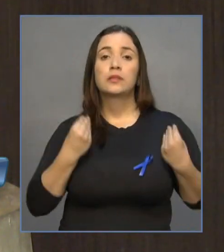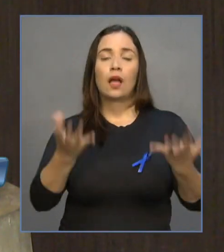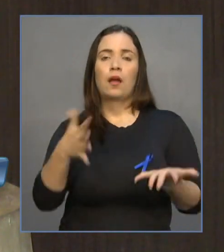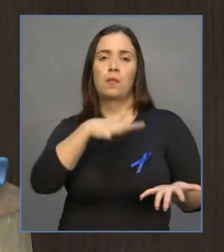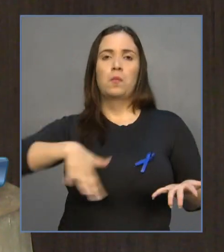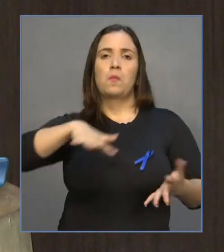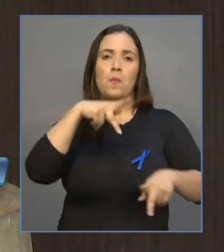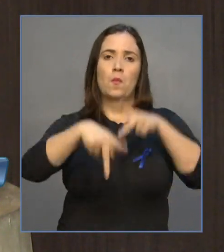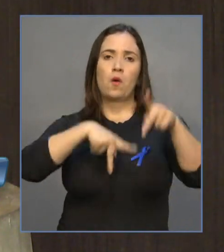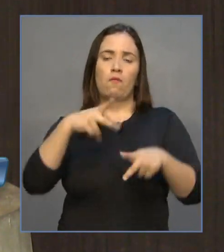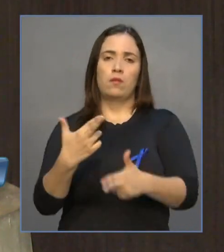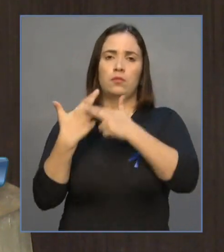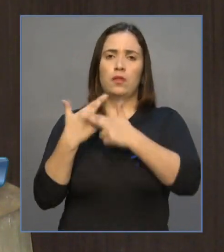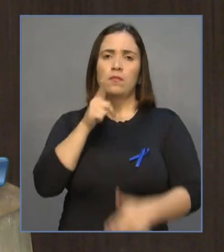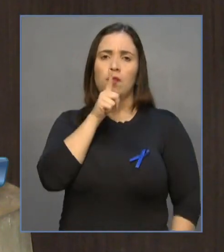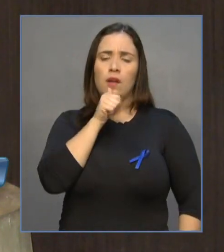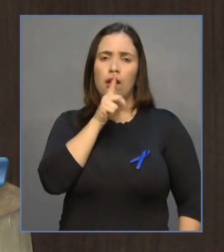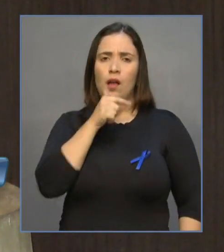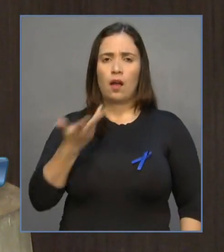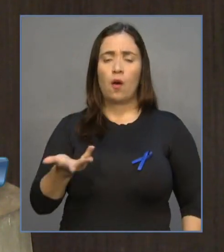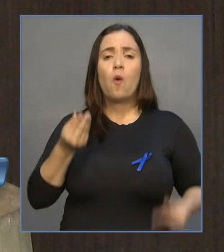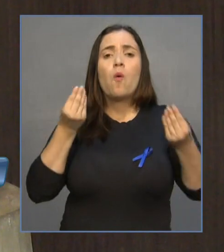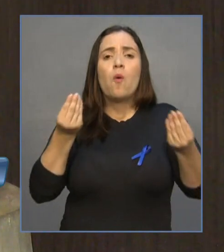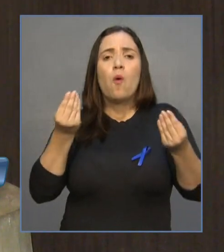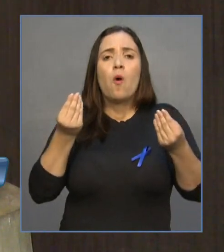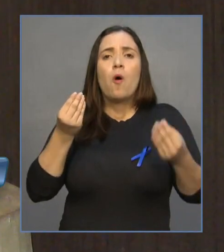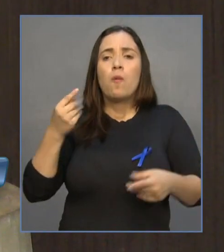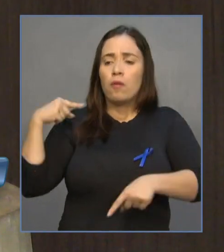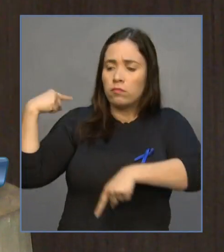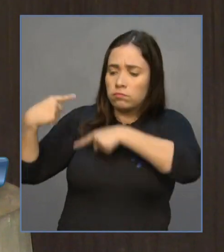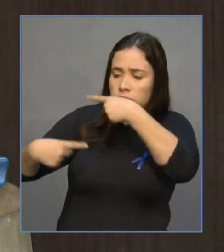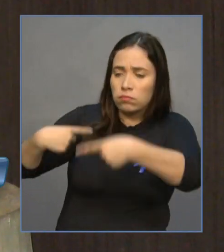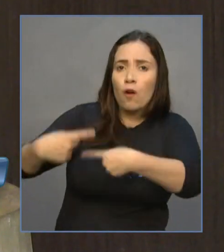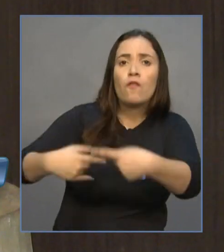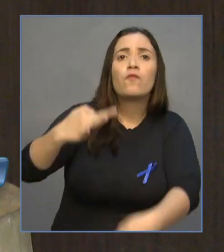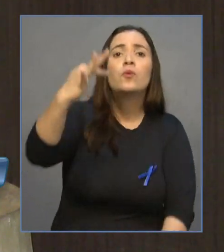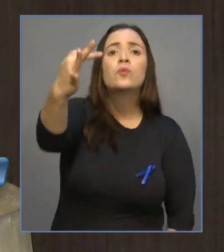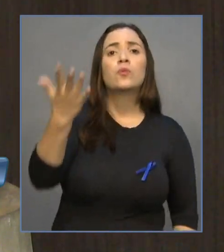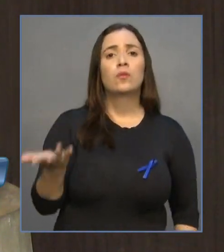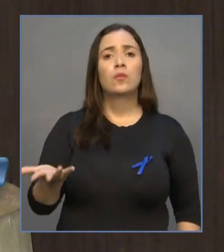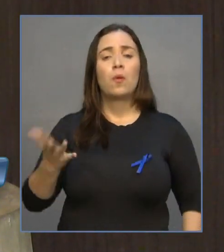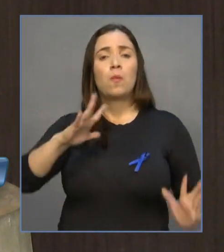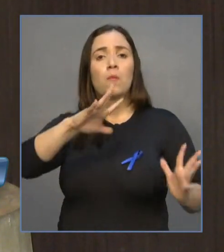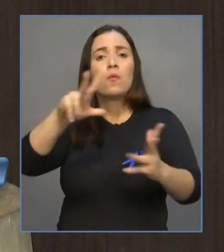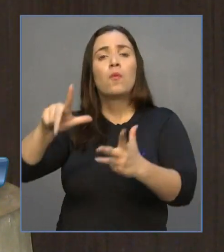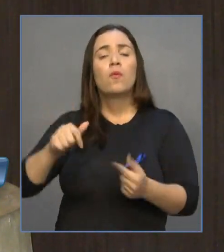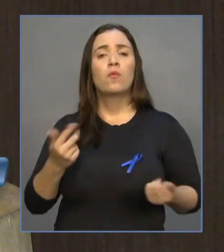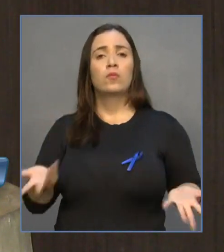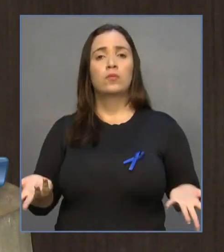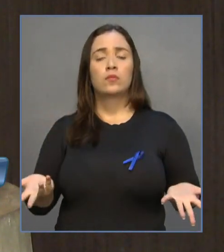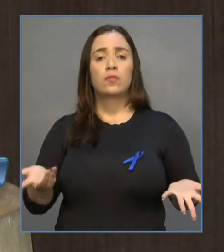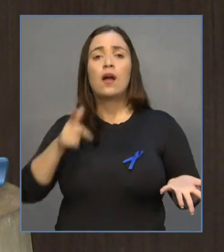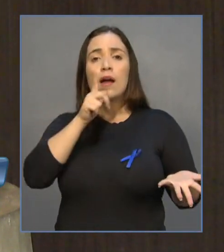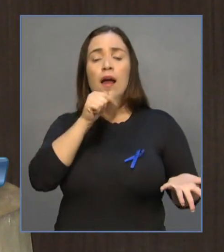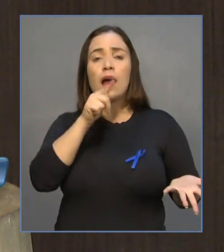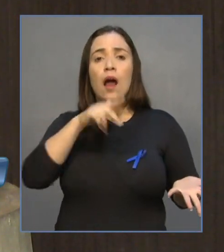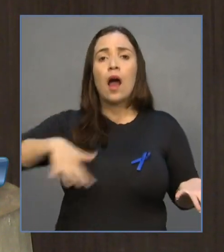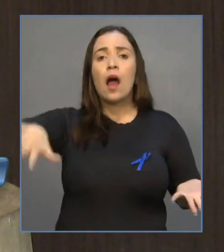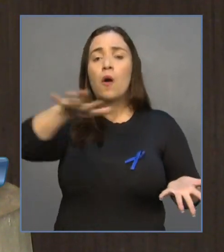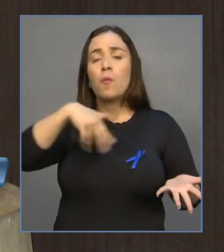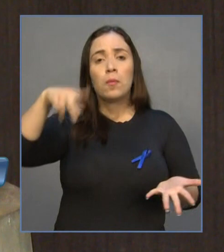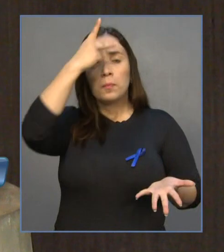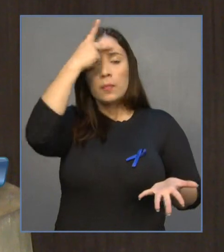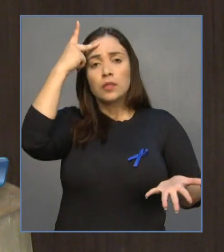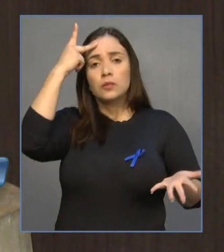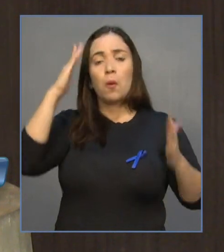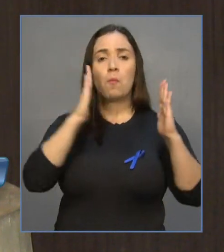Essa é uma questão de responsabilidade com as atuais gerações. É uma questão de responsabilidade com aquelas comunidades que vivem